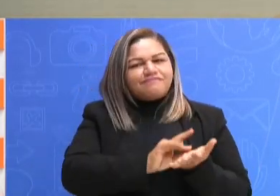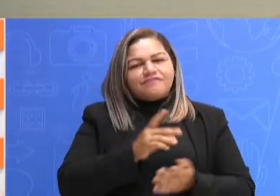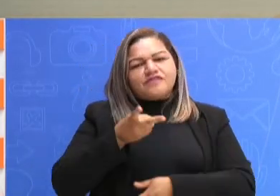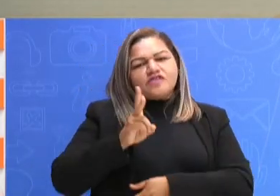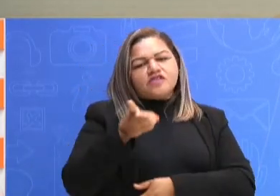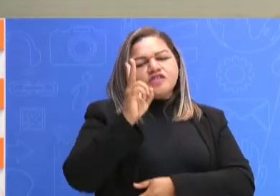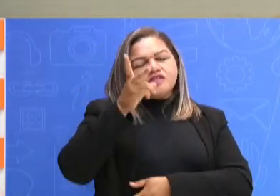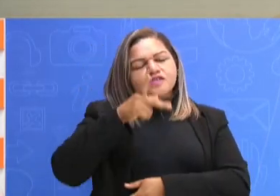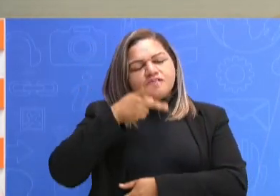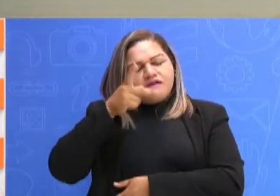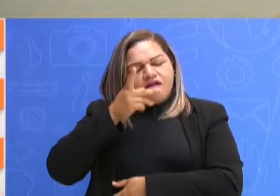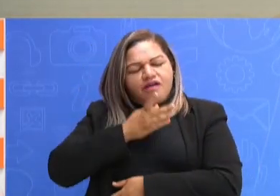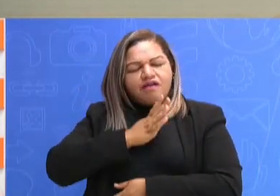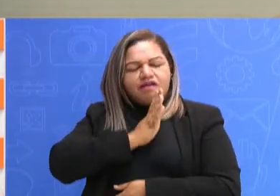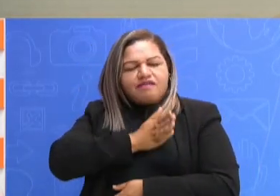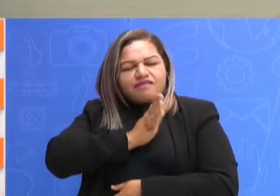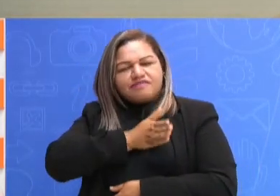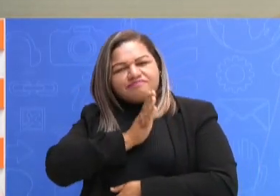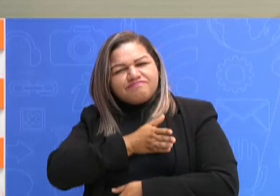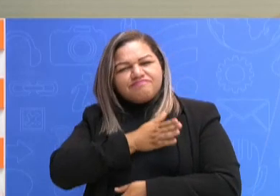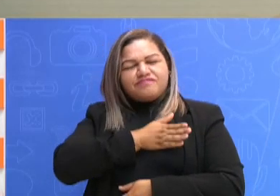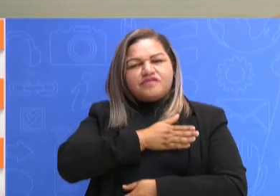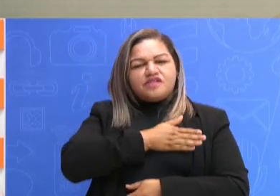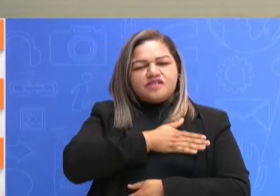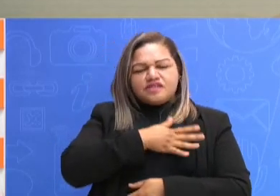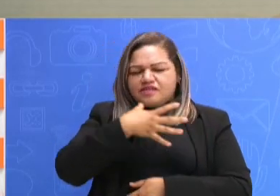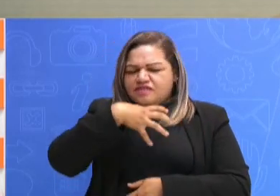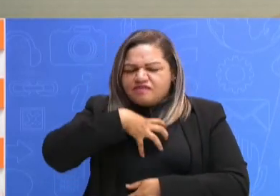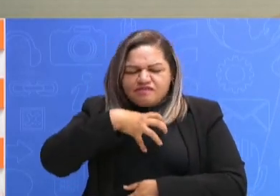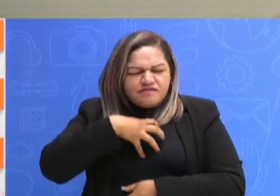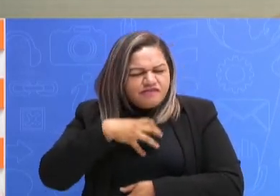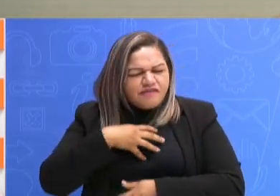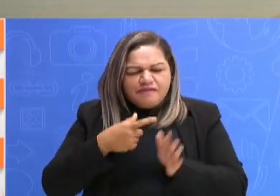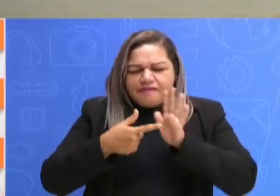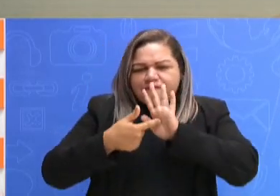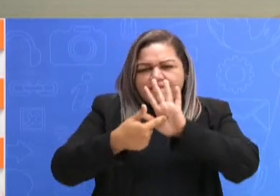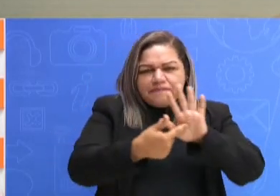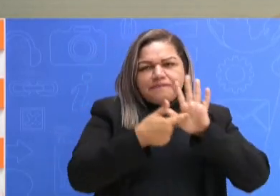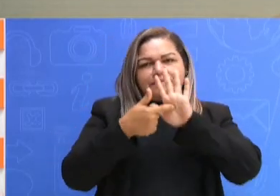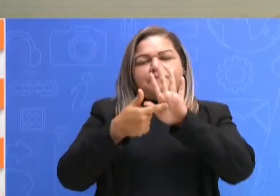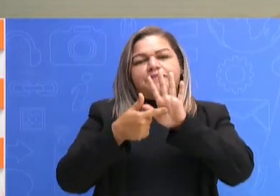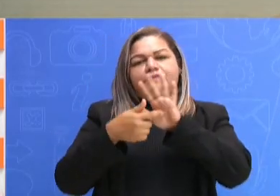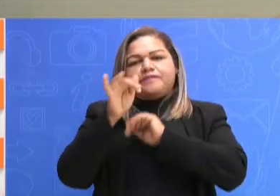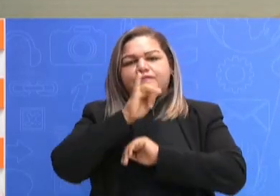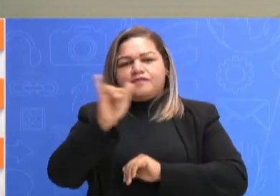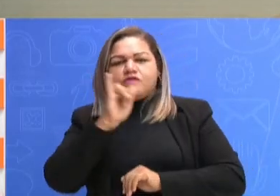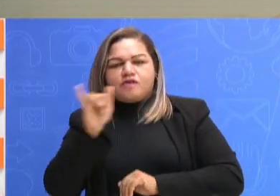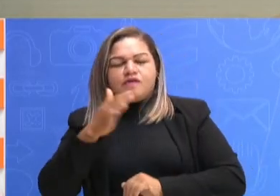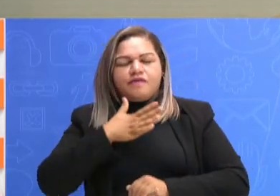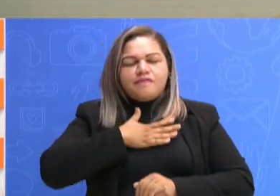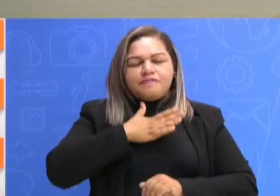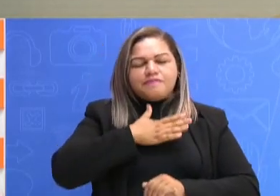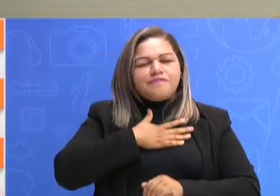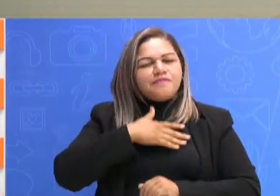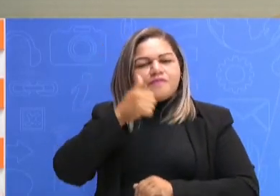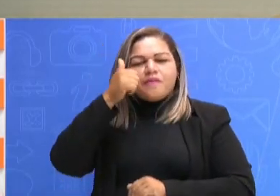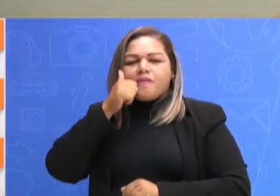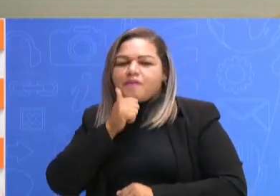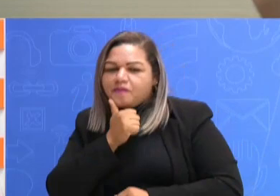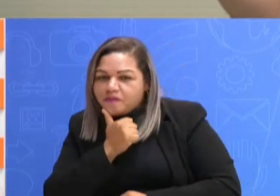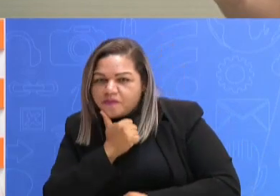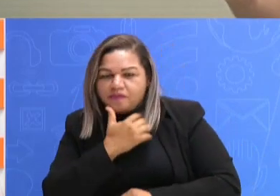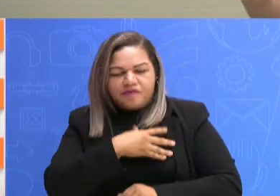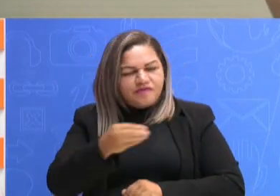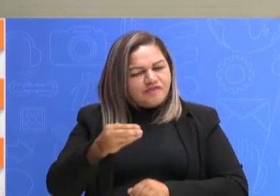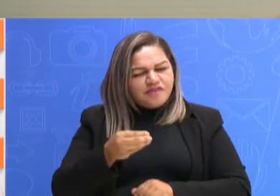Sempre falei com o coração. Sempre expondo meus sentimentos. Como disse agora há pouco, que minha filha, quando eu disse que minha filha não queria